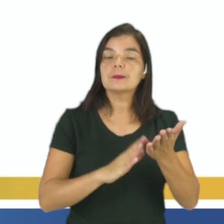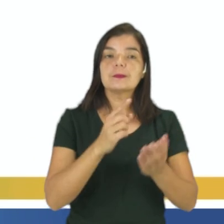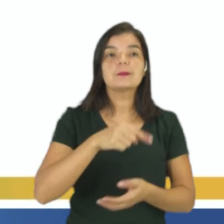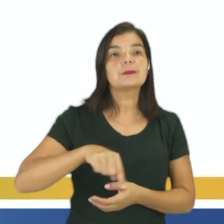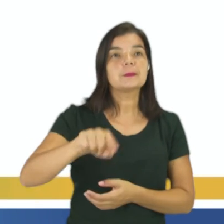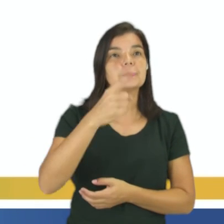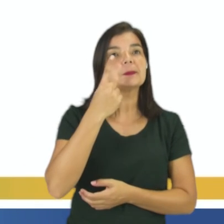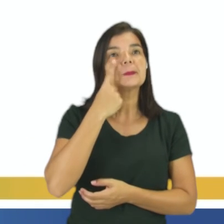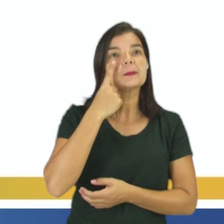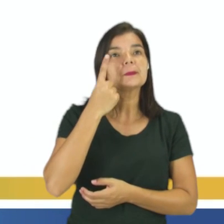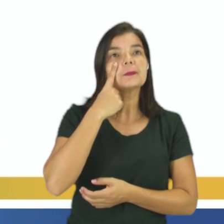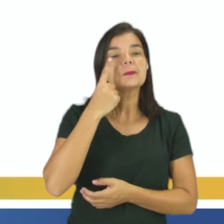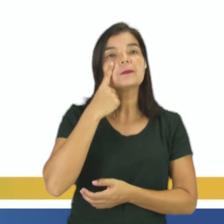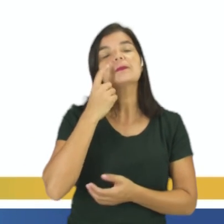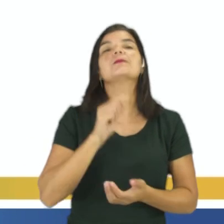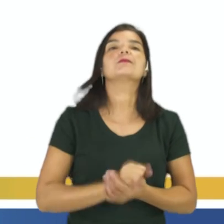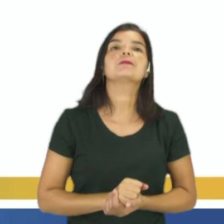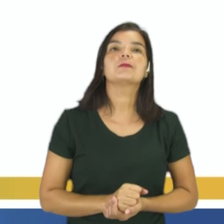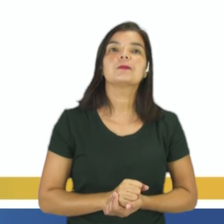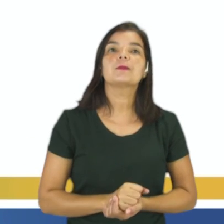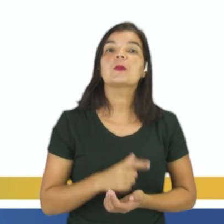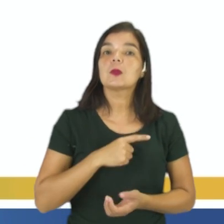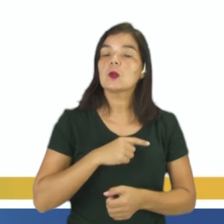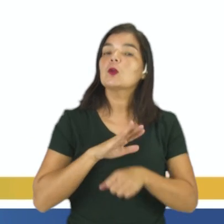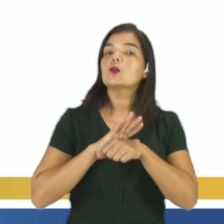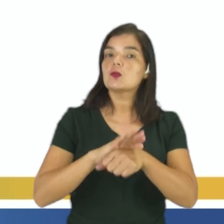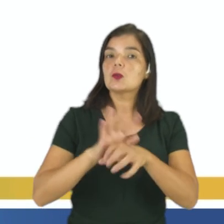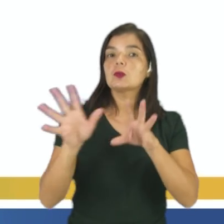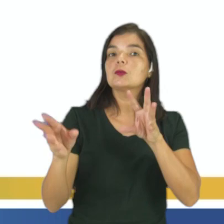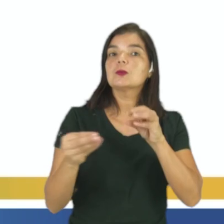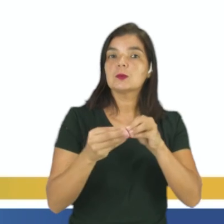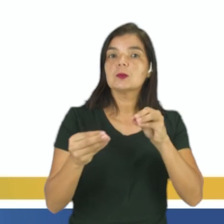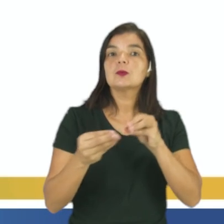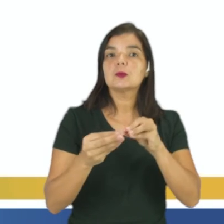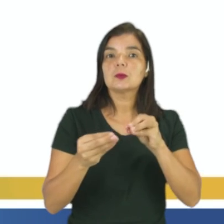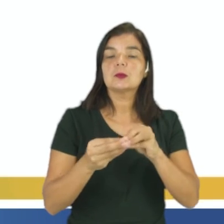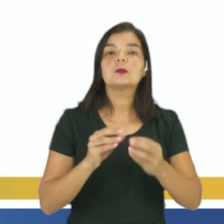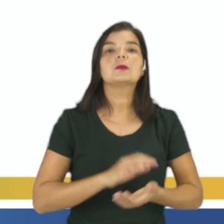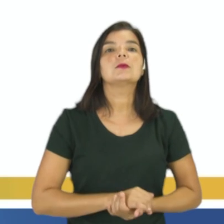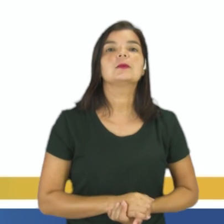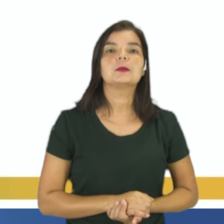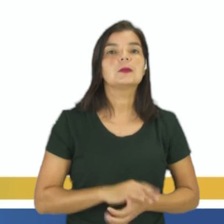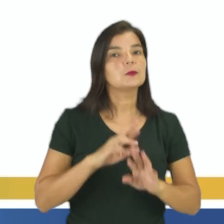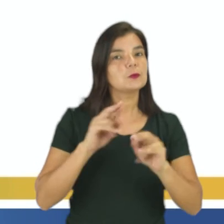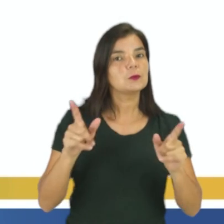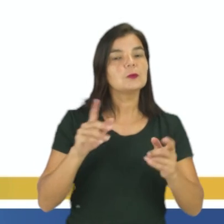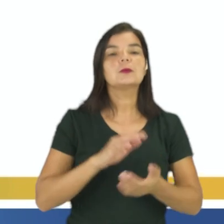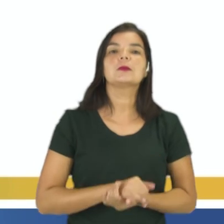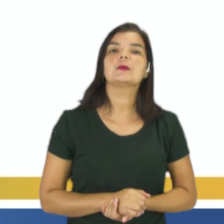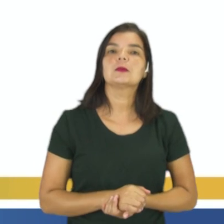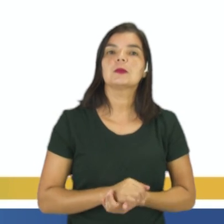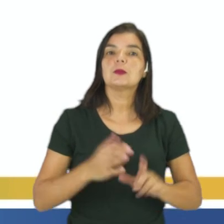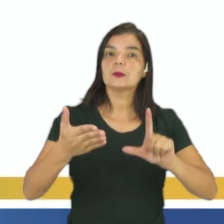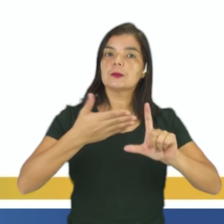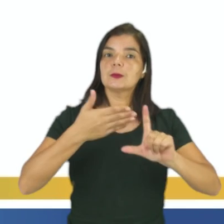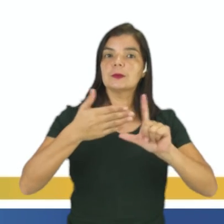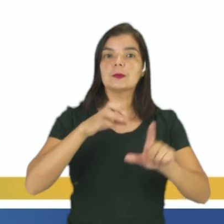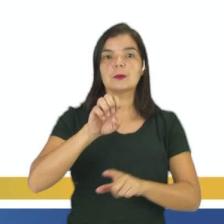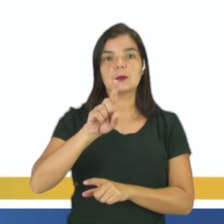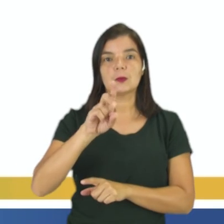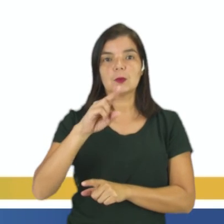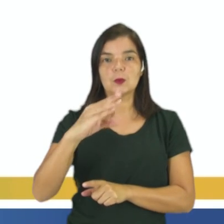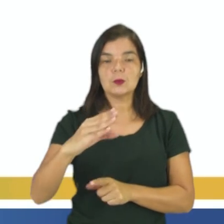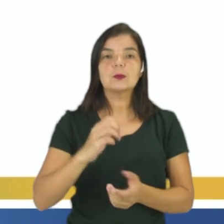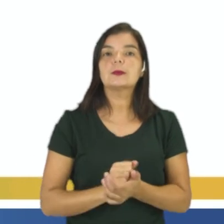você está vendo agora, você pode aprofundar fazendo uma resenha de um filme da sua preferência, tá bom? Acesse a plataforma